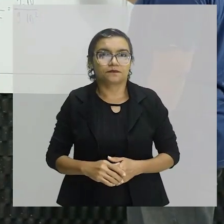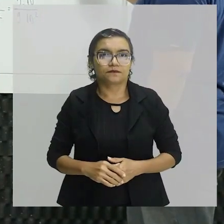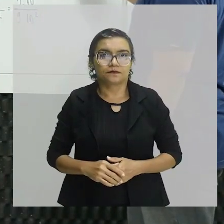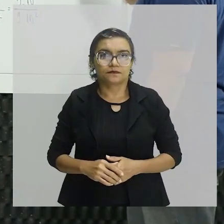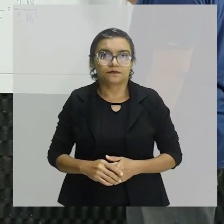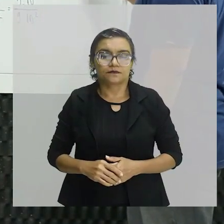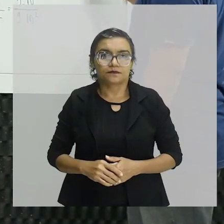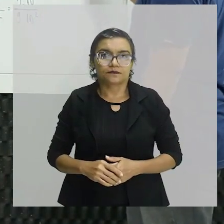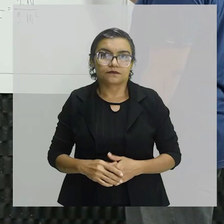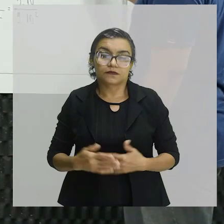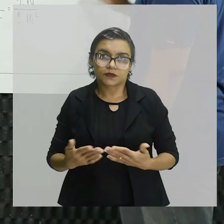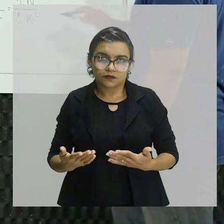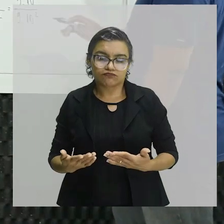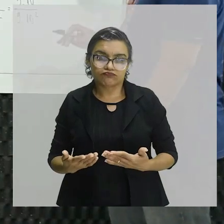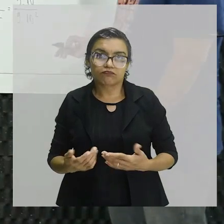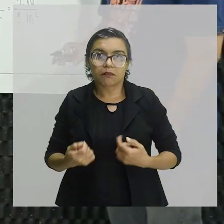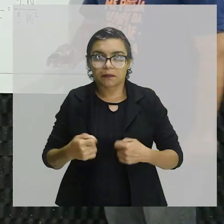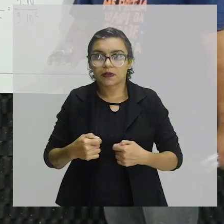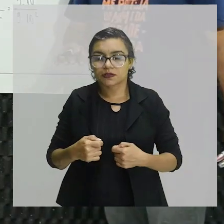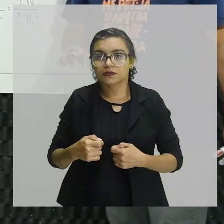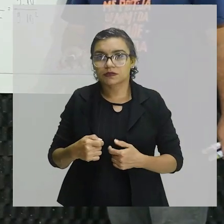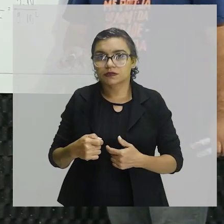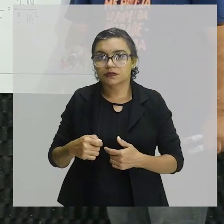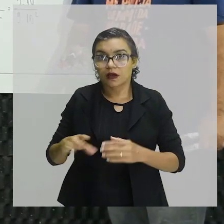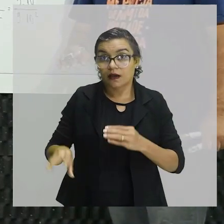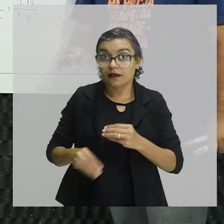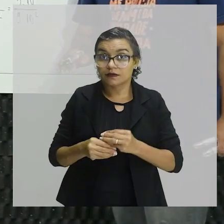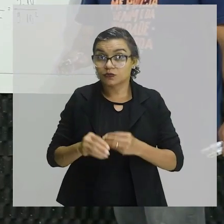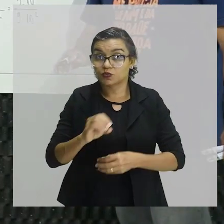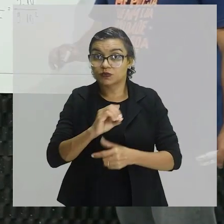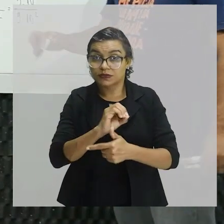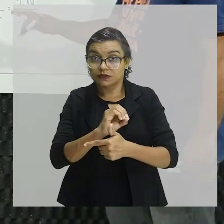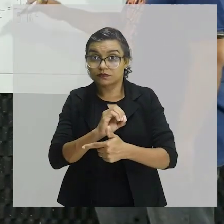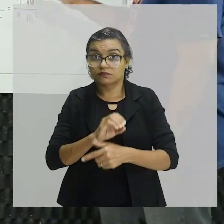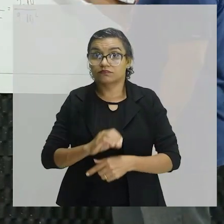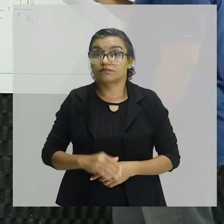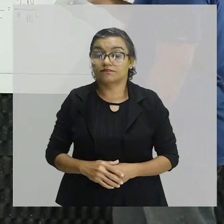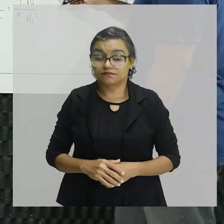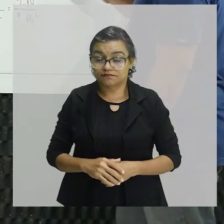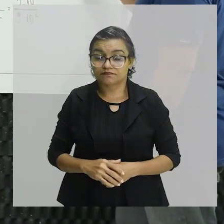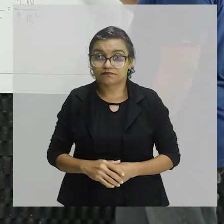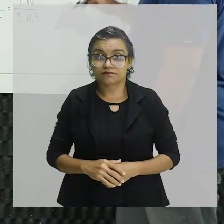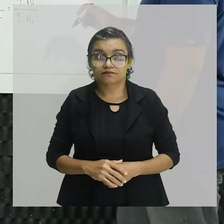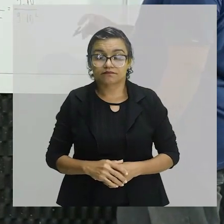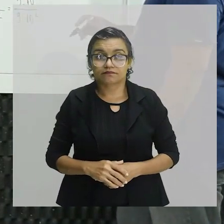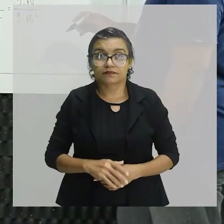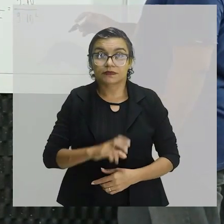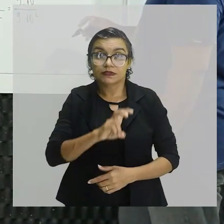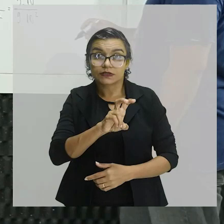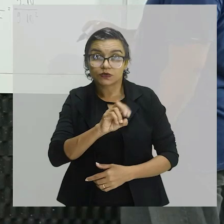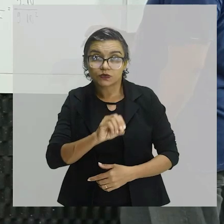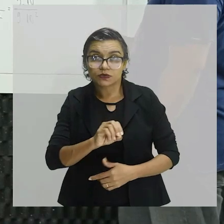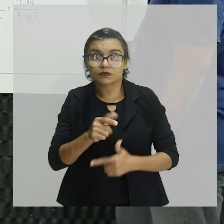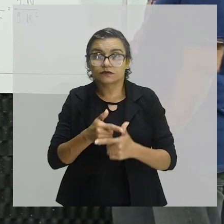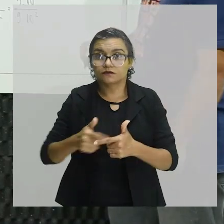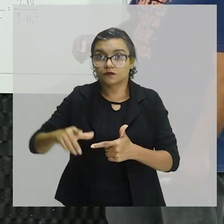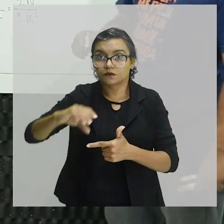No caso, como não dá, é menor, né? Coloca o 0 e uma vírgula. Tá ok? 50 dividido por